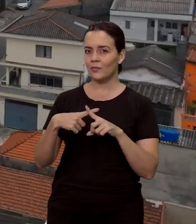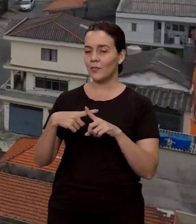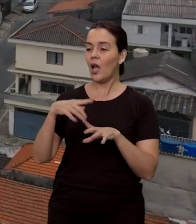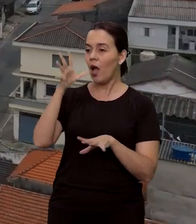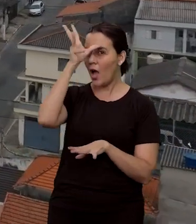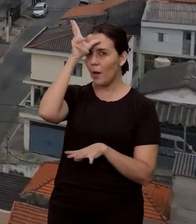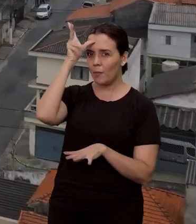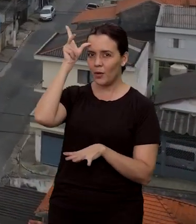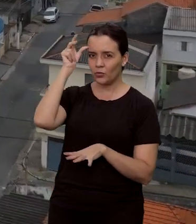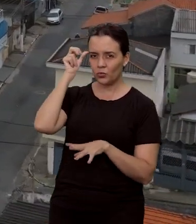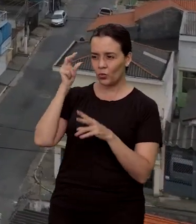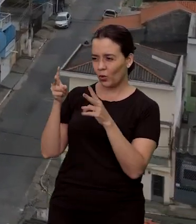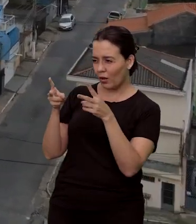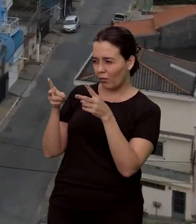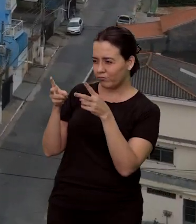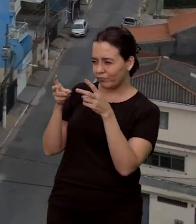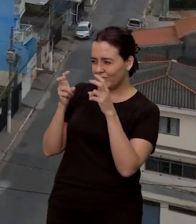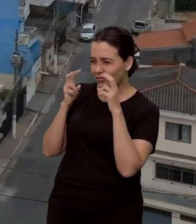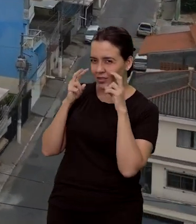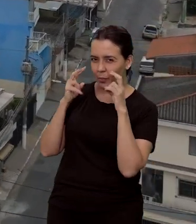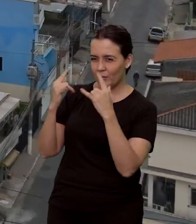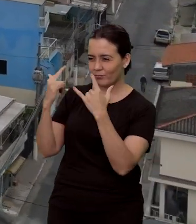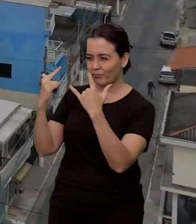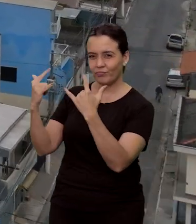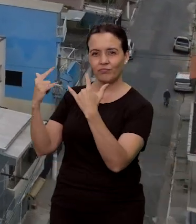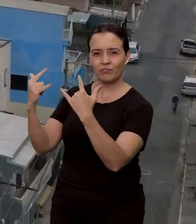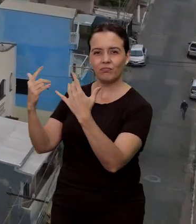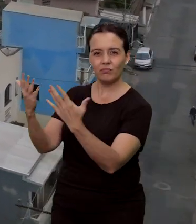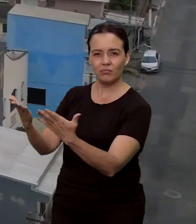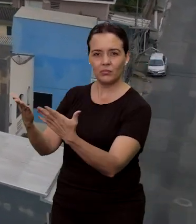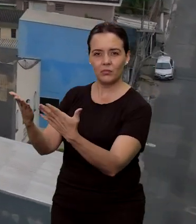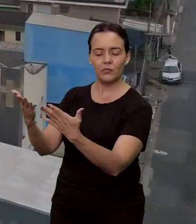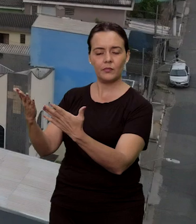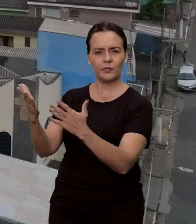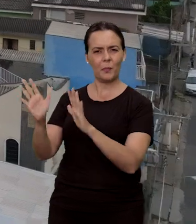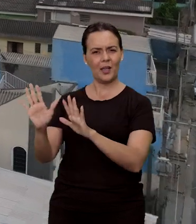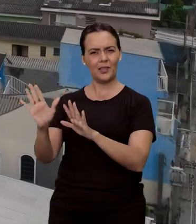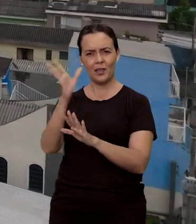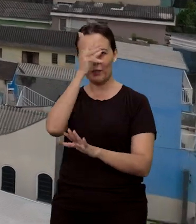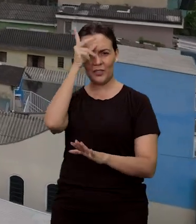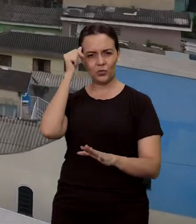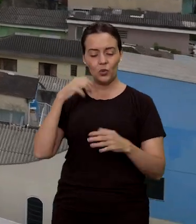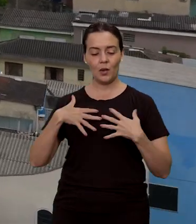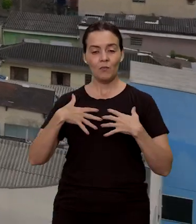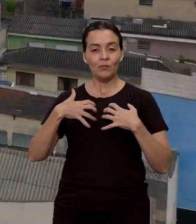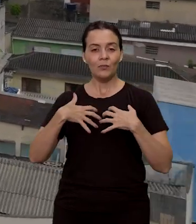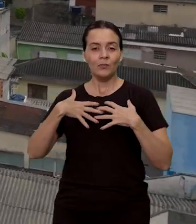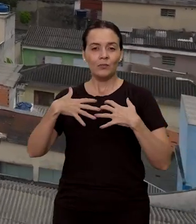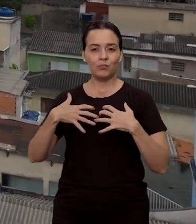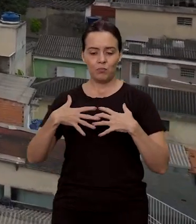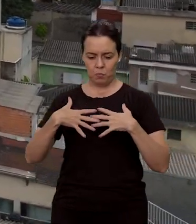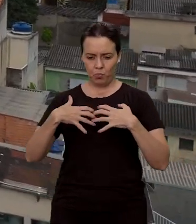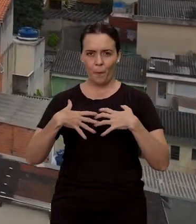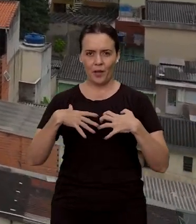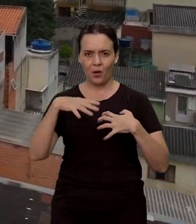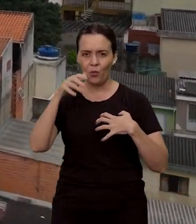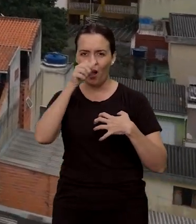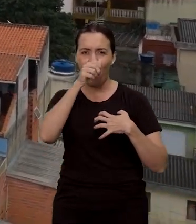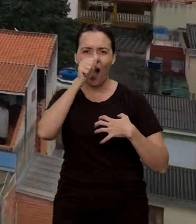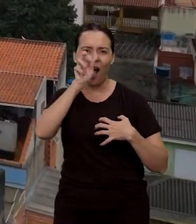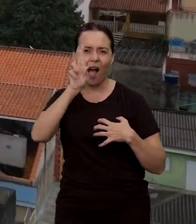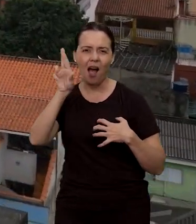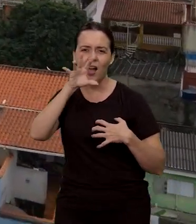grande interesse. O fato é que a Amazônia, ela não é um pulmão do mundo. A gente aprendeu isso na escola, não é